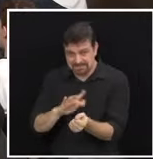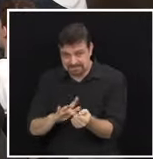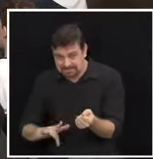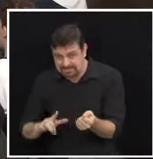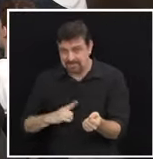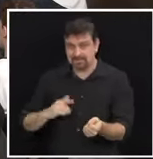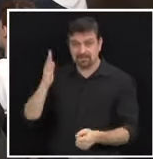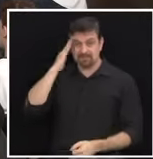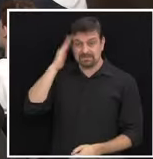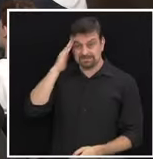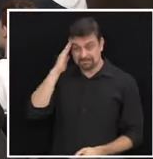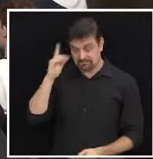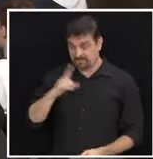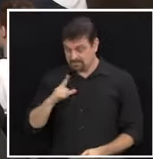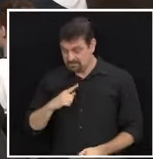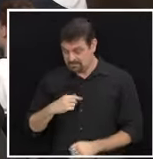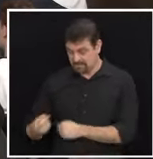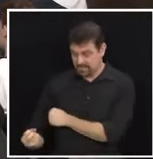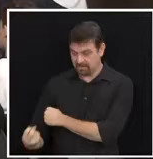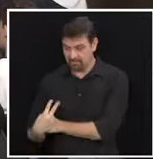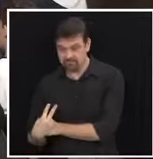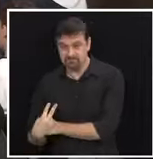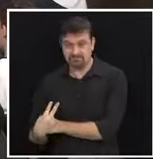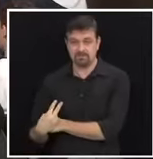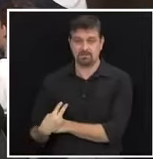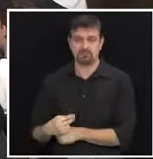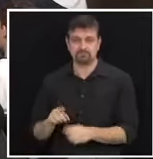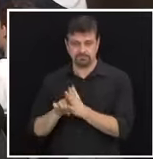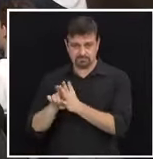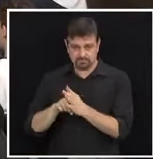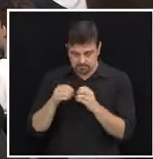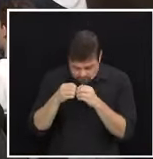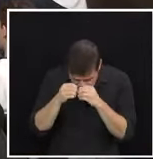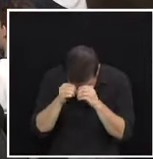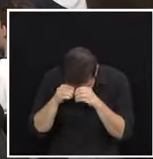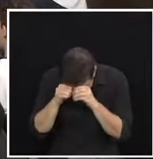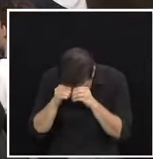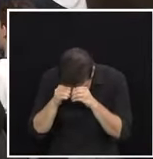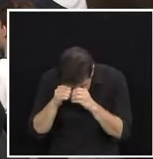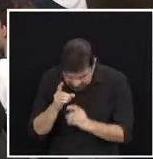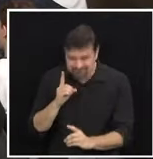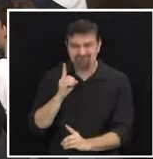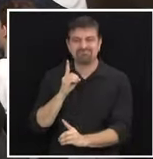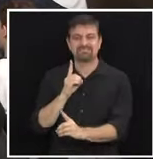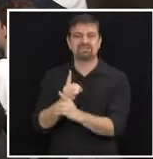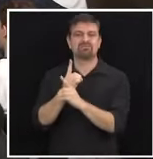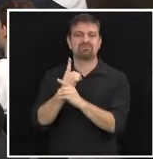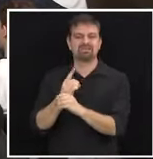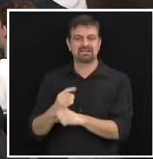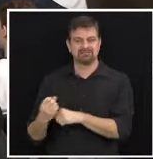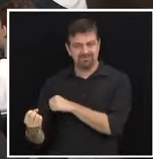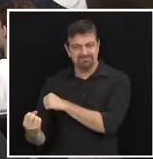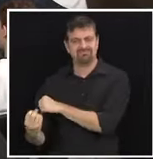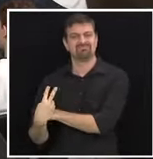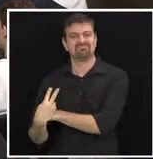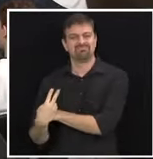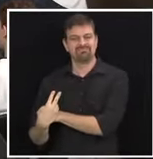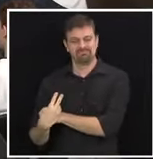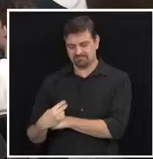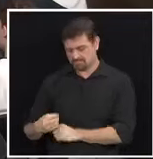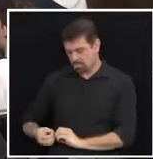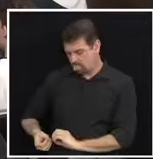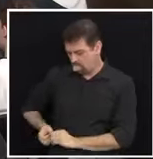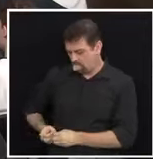pode explicar melhor o que é esse exame, que é um exame de biologia molecular, ele detectava a carga viral de